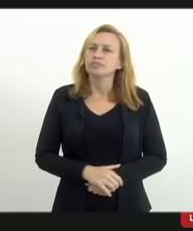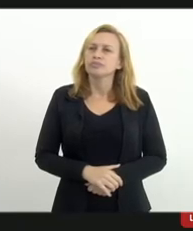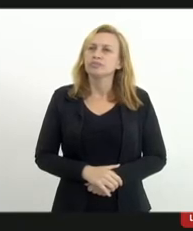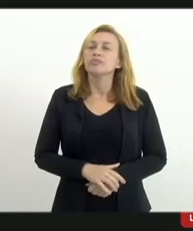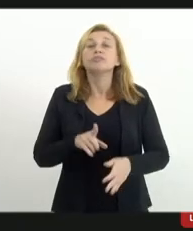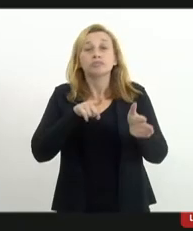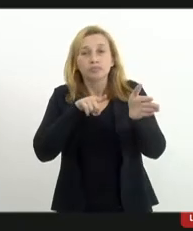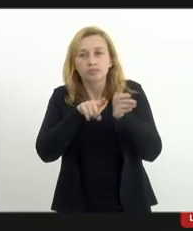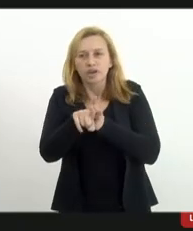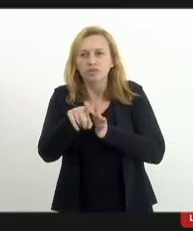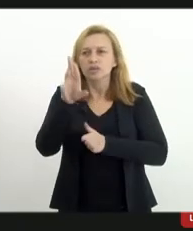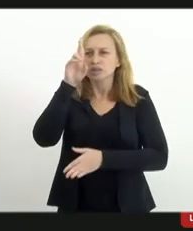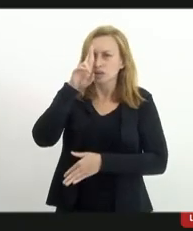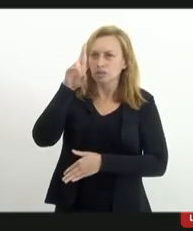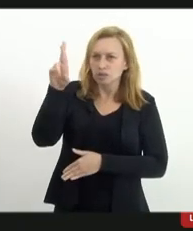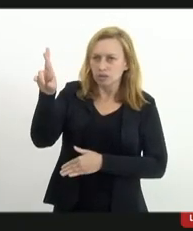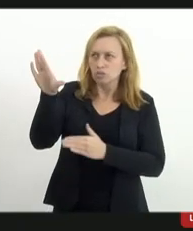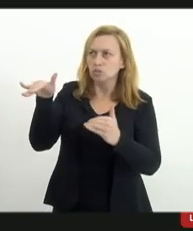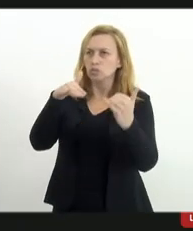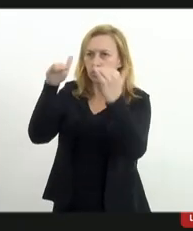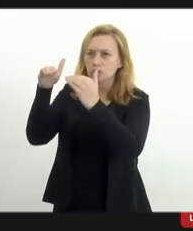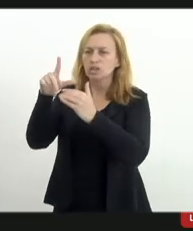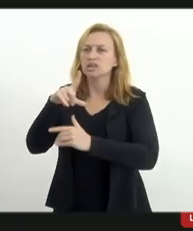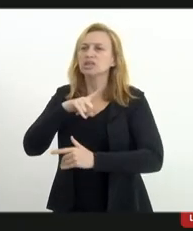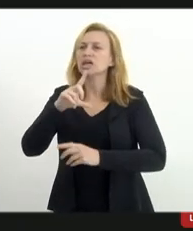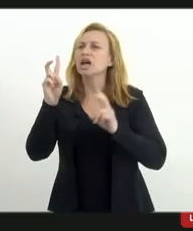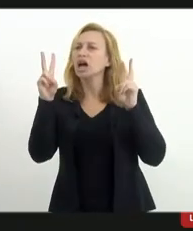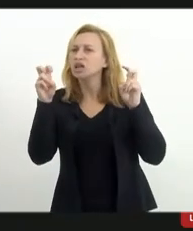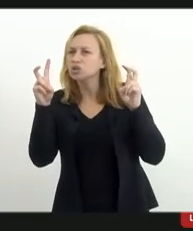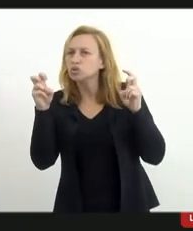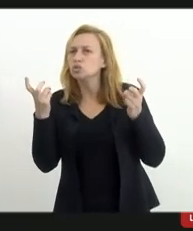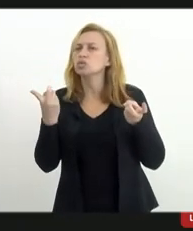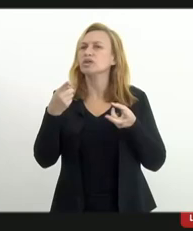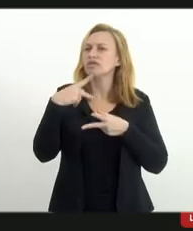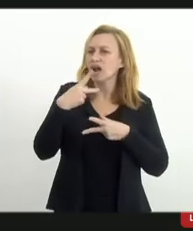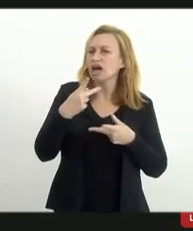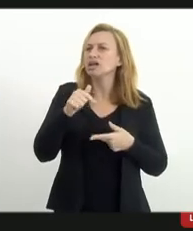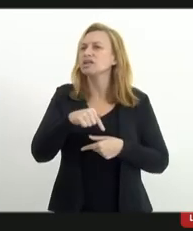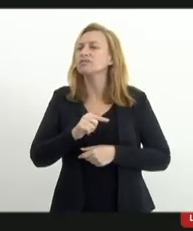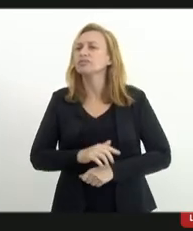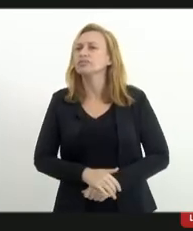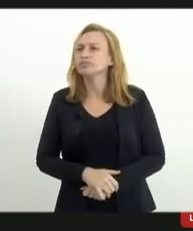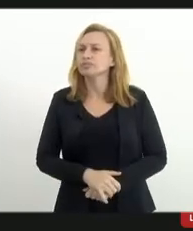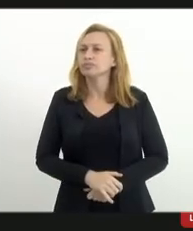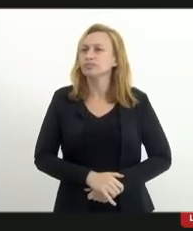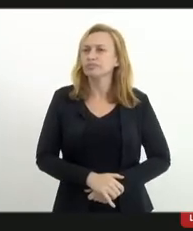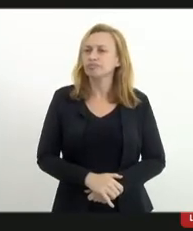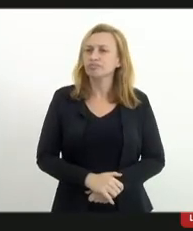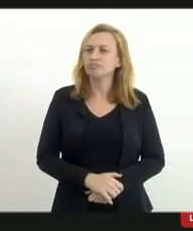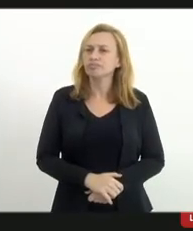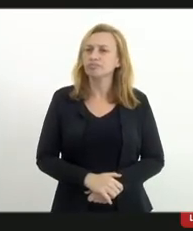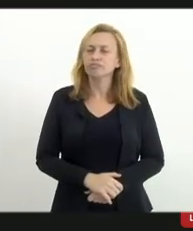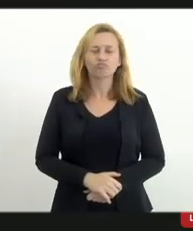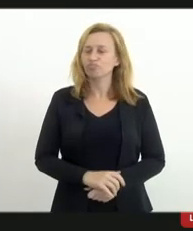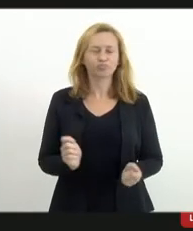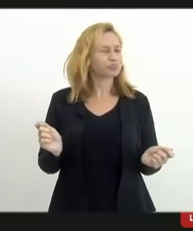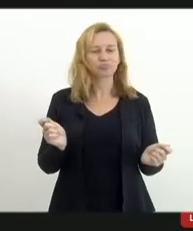perguntando a Vossa Senhoria se tem alguma questão a levantar. Acho que